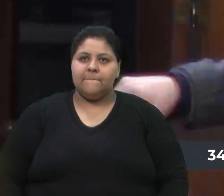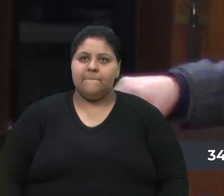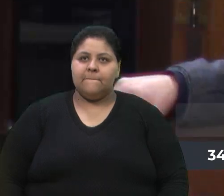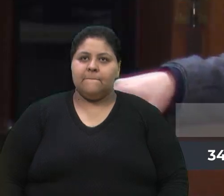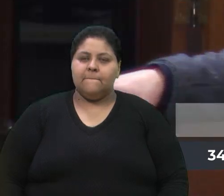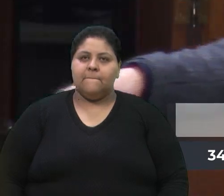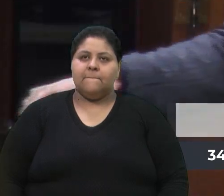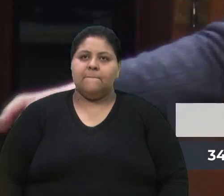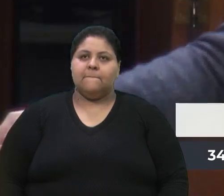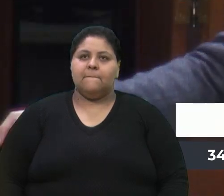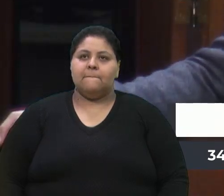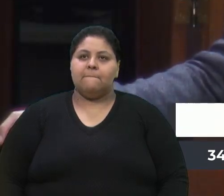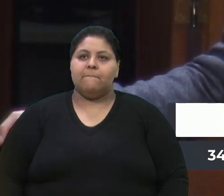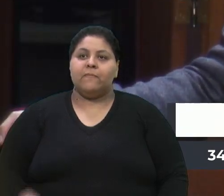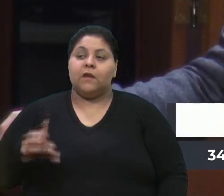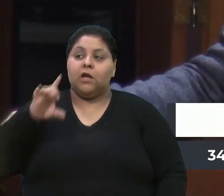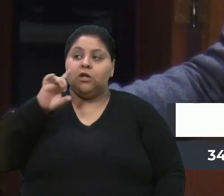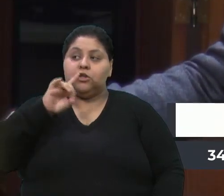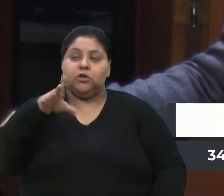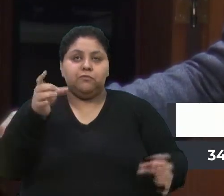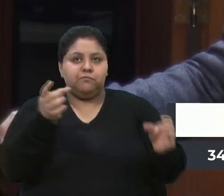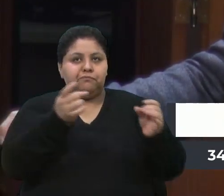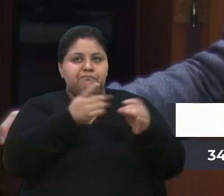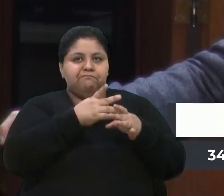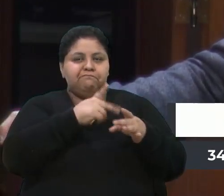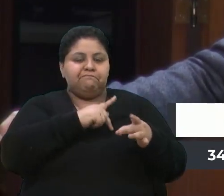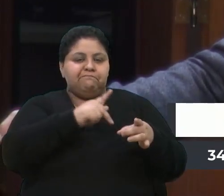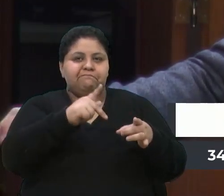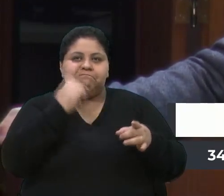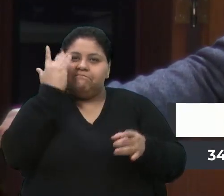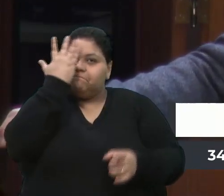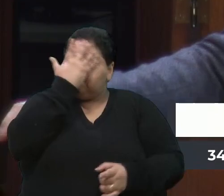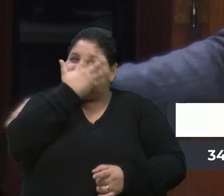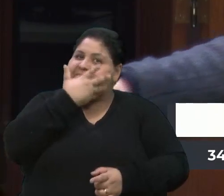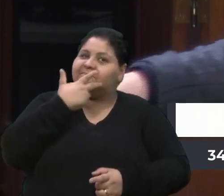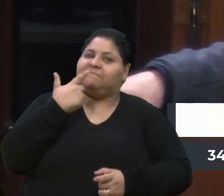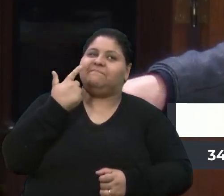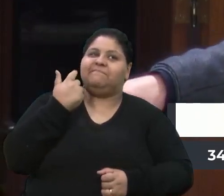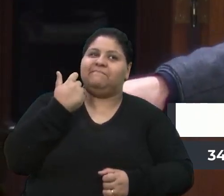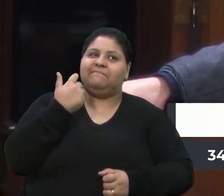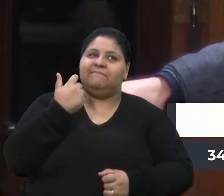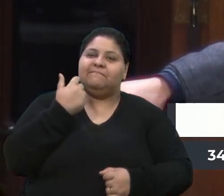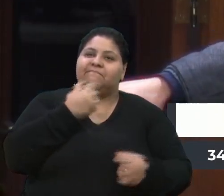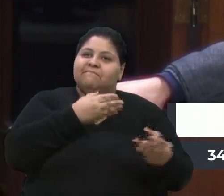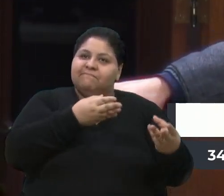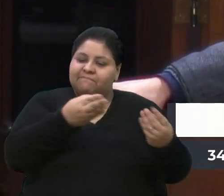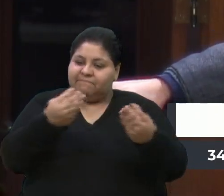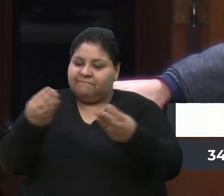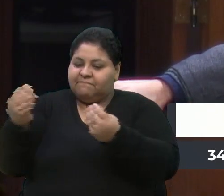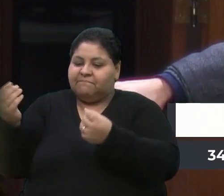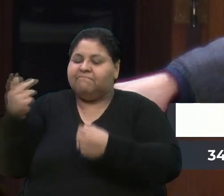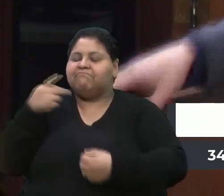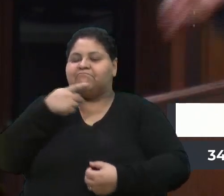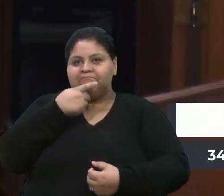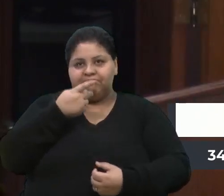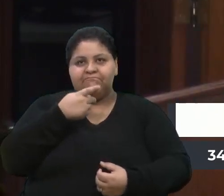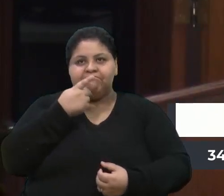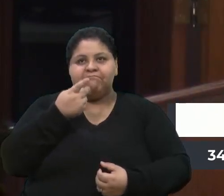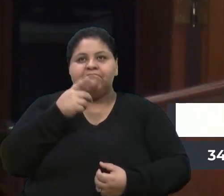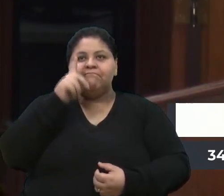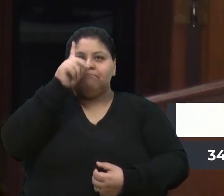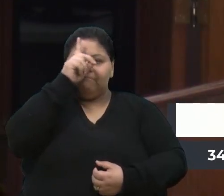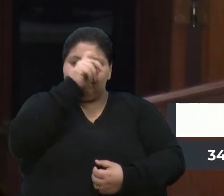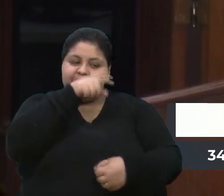Para concluir, presidente, olha que bonito, né, presidente? Muitos falam em momentos difíceis e nós